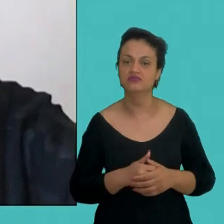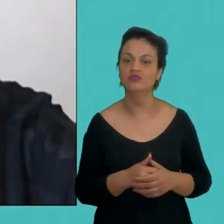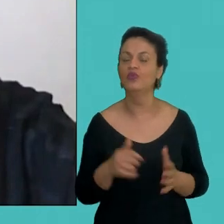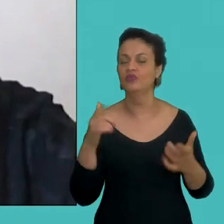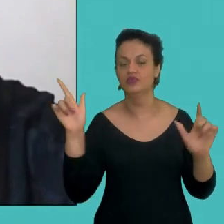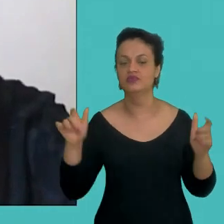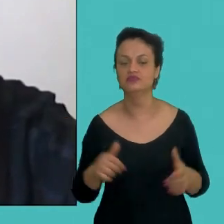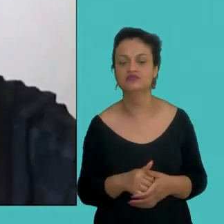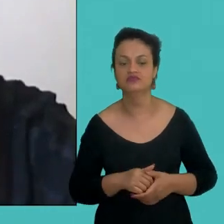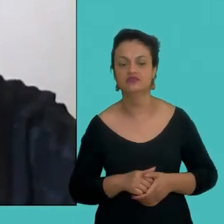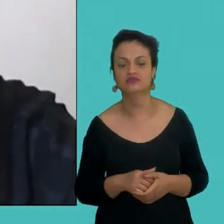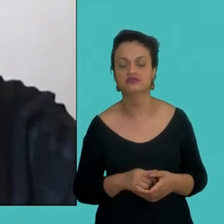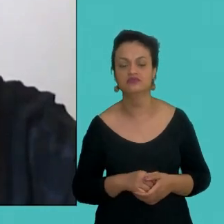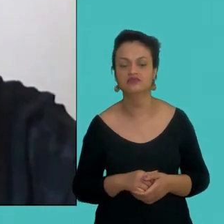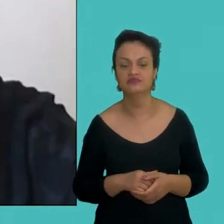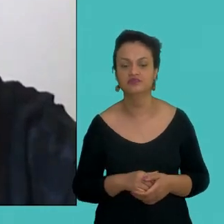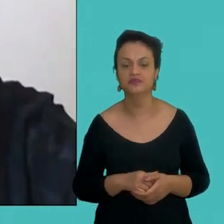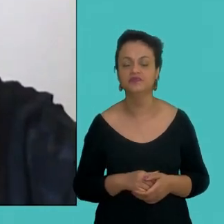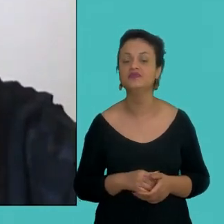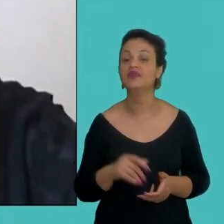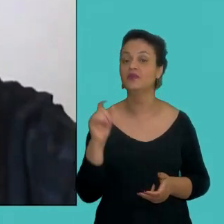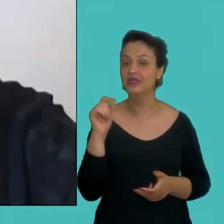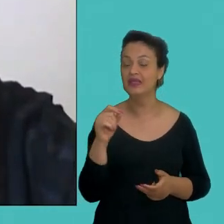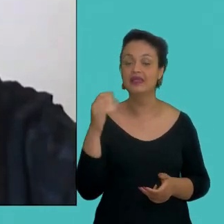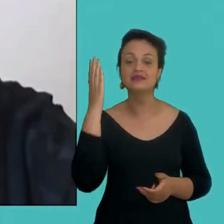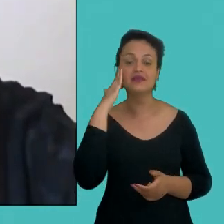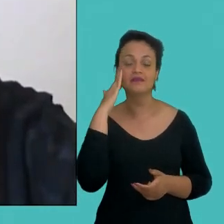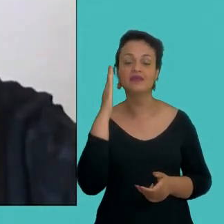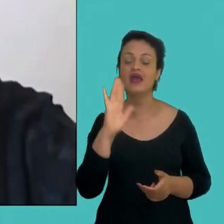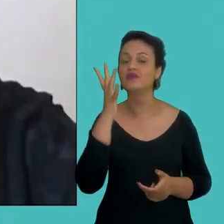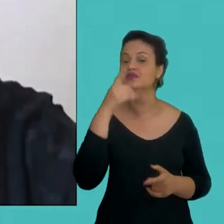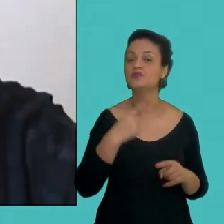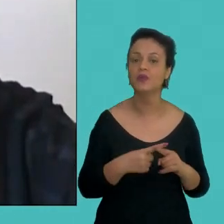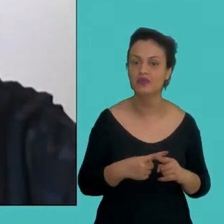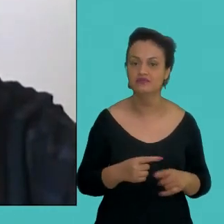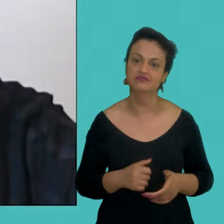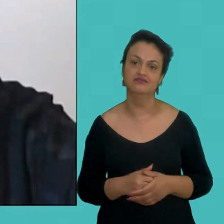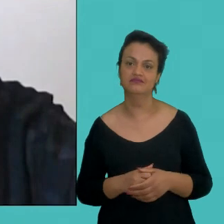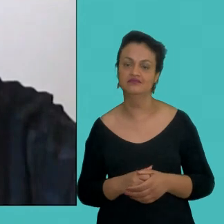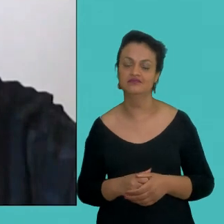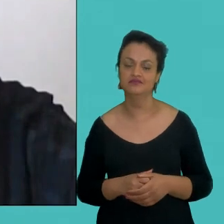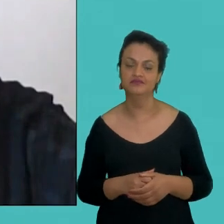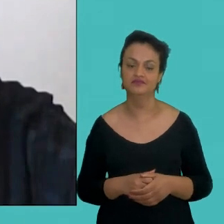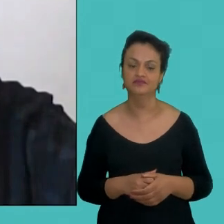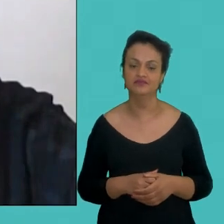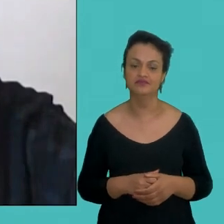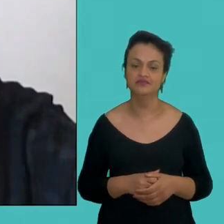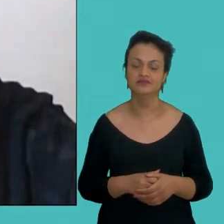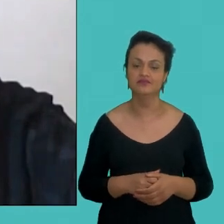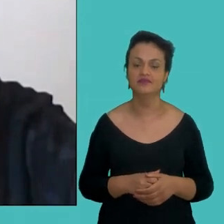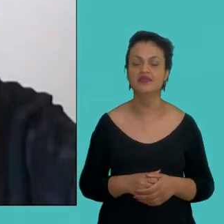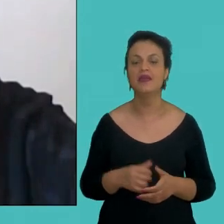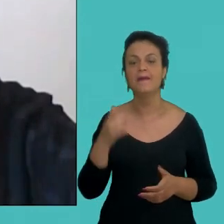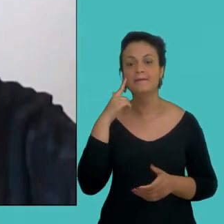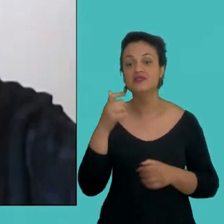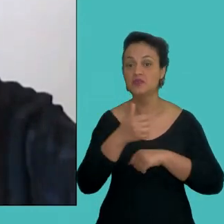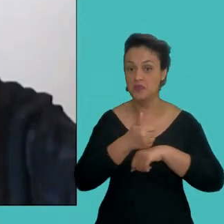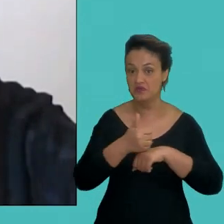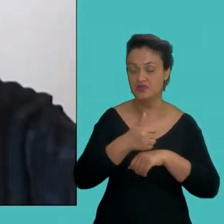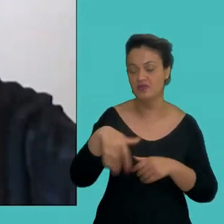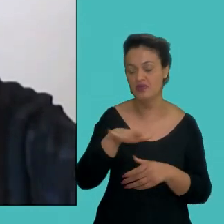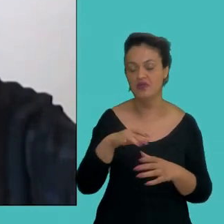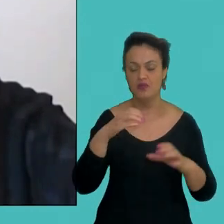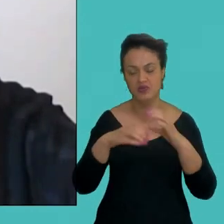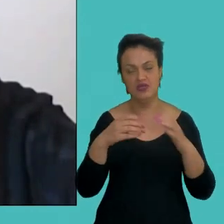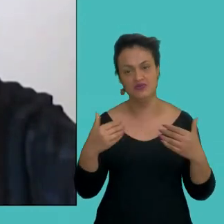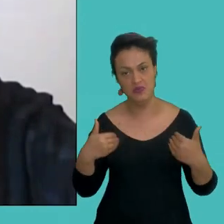discussão. O fundo, e eu não perdi o fio da meada, é tentar entender por quê. Do ponto de vista